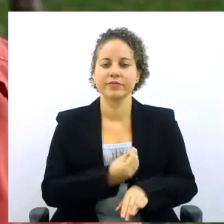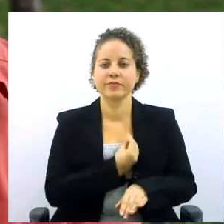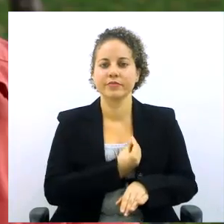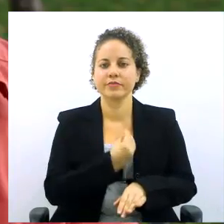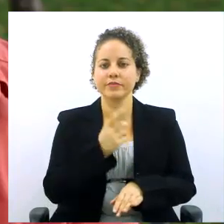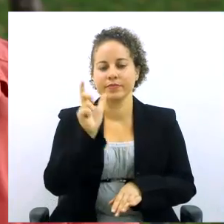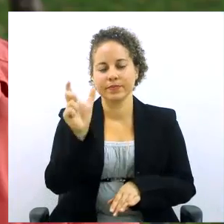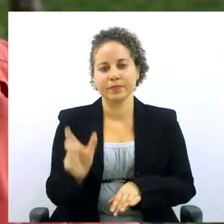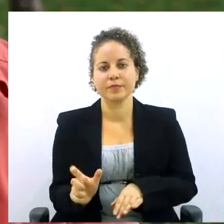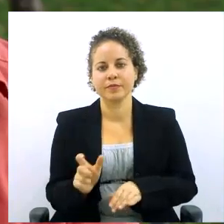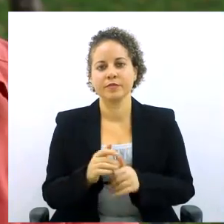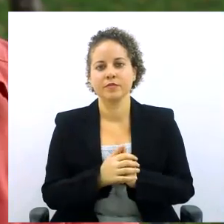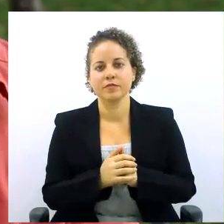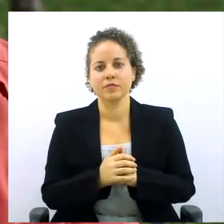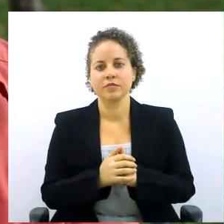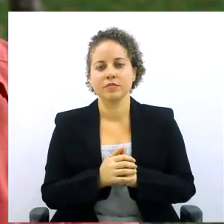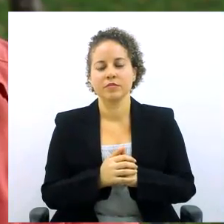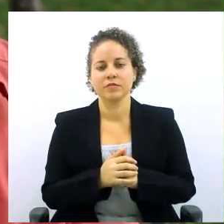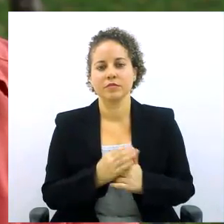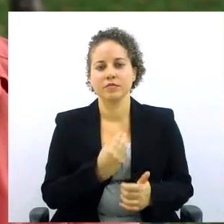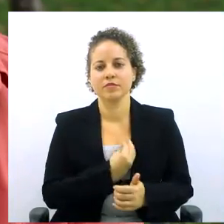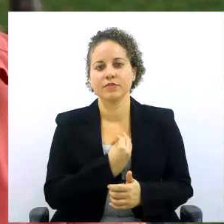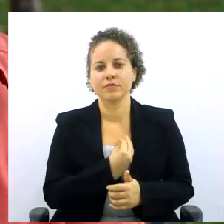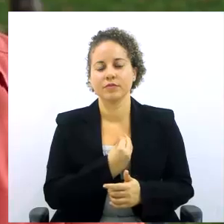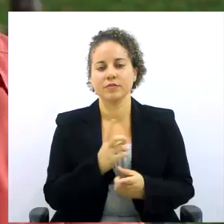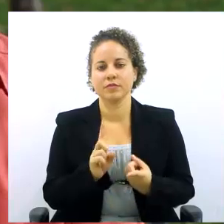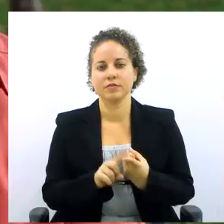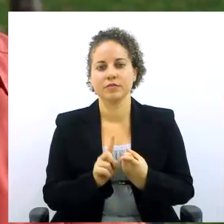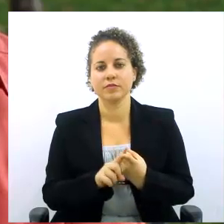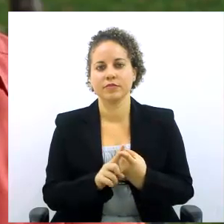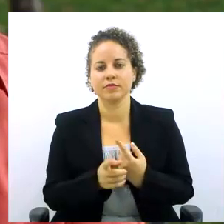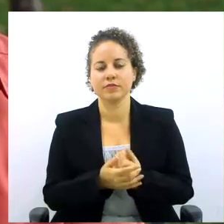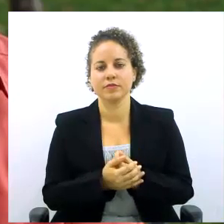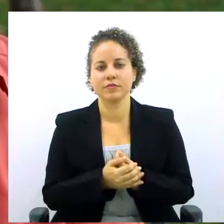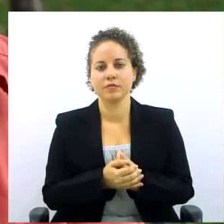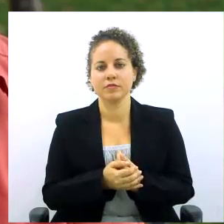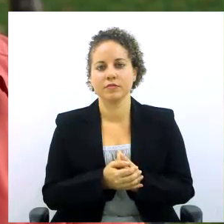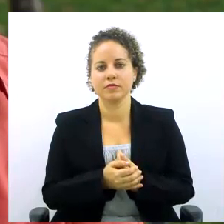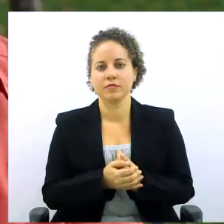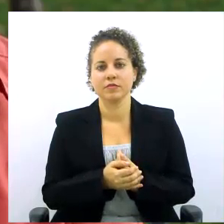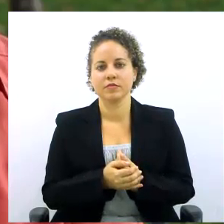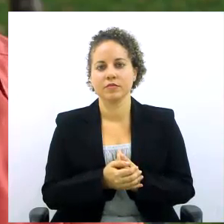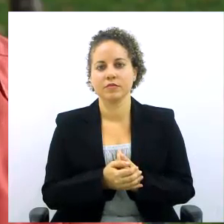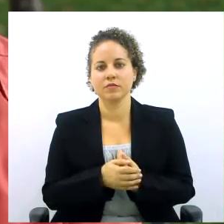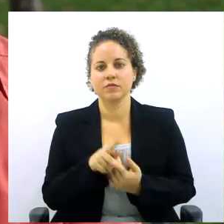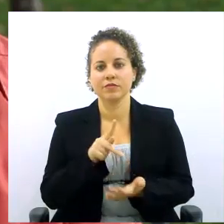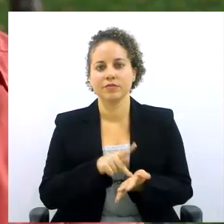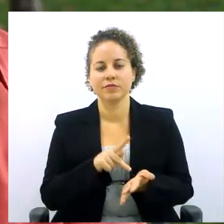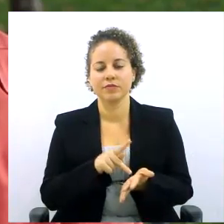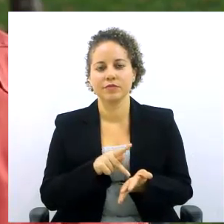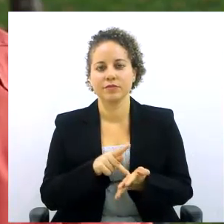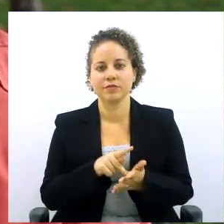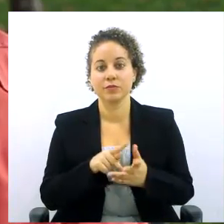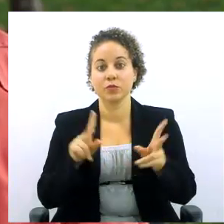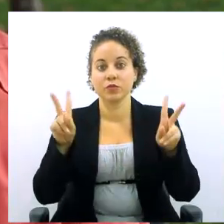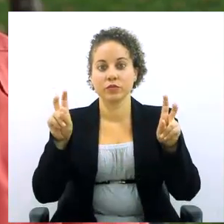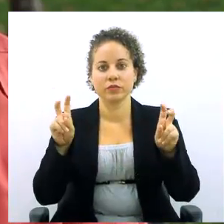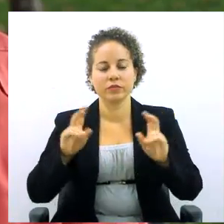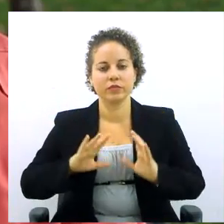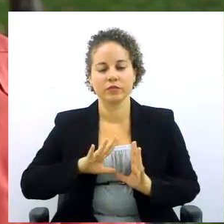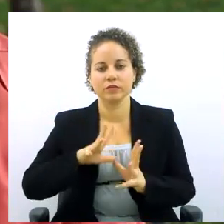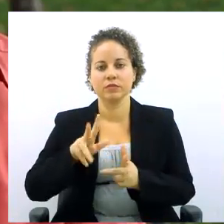padrões mínimos de sobrevivência é enorme. Em termos mundiais, talvez não seja a